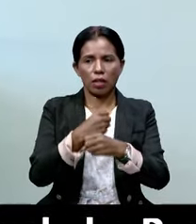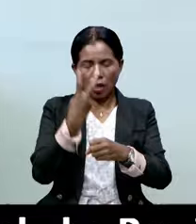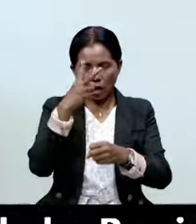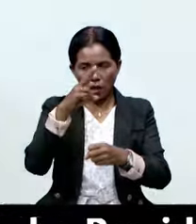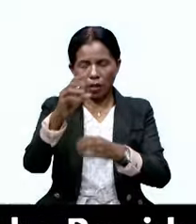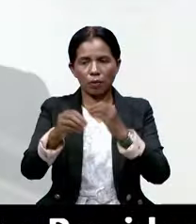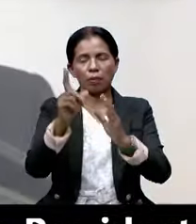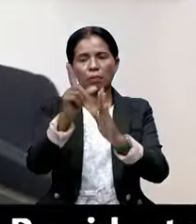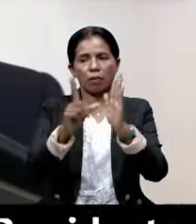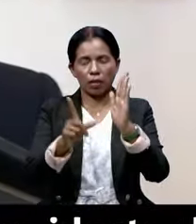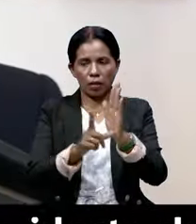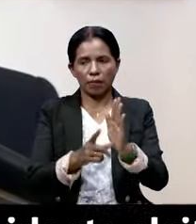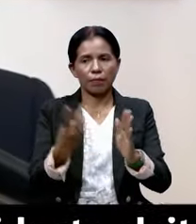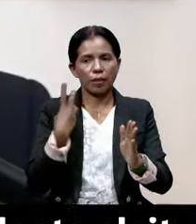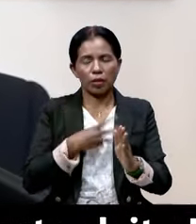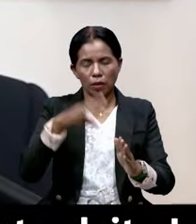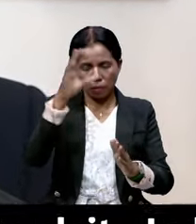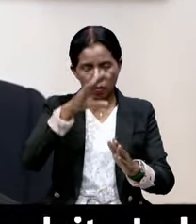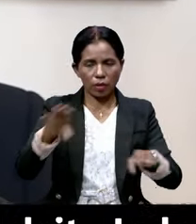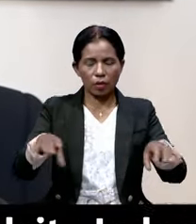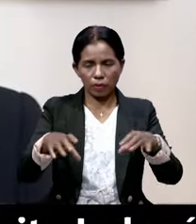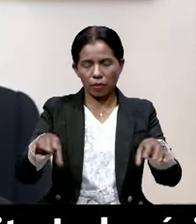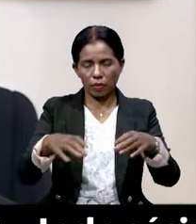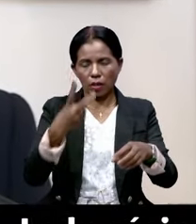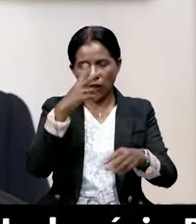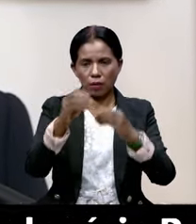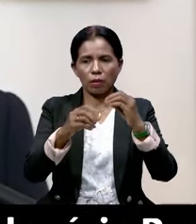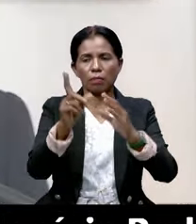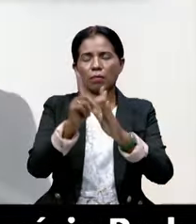o Código Penal. Então vou cair lá esforço para atuar com a nova lei sirã.